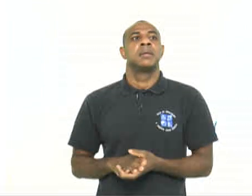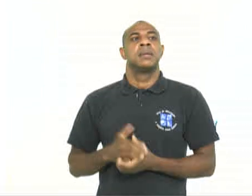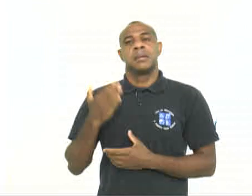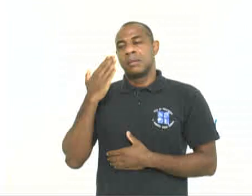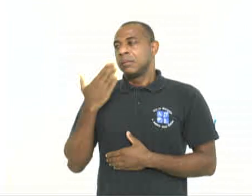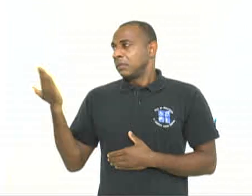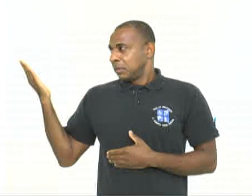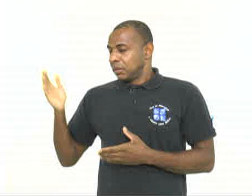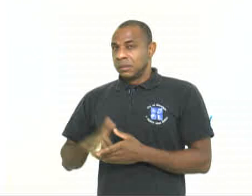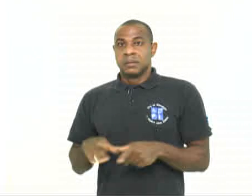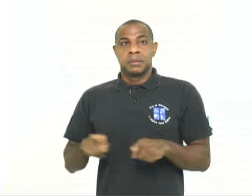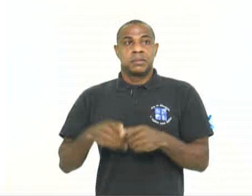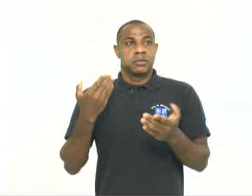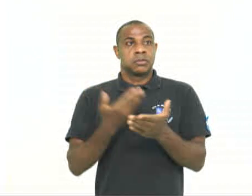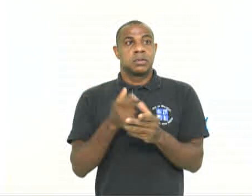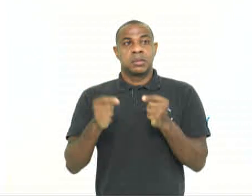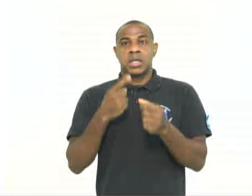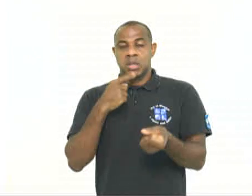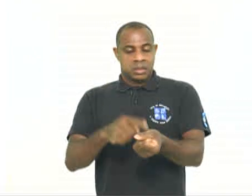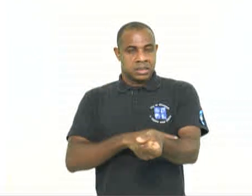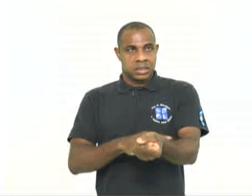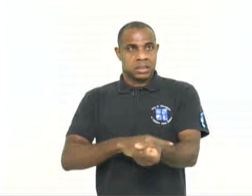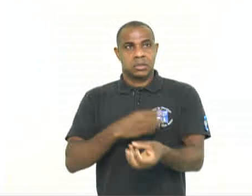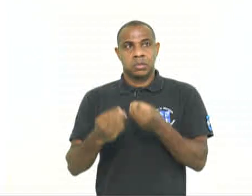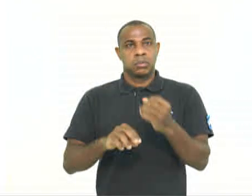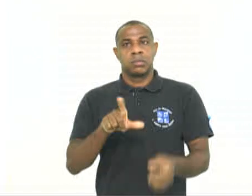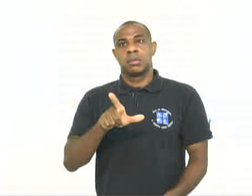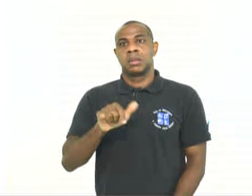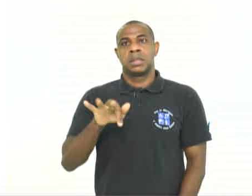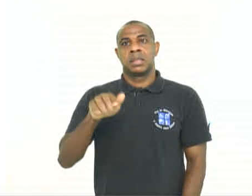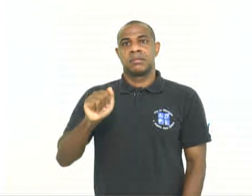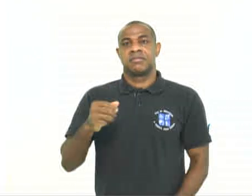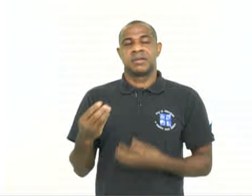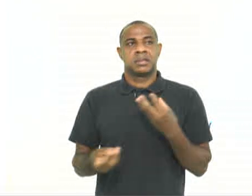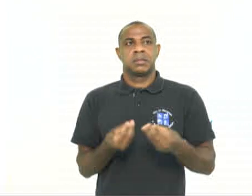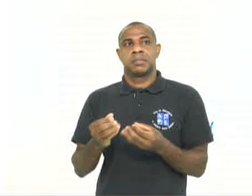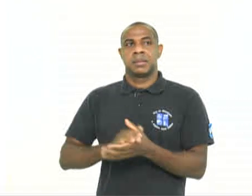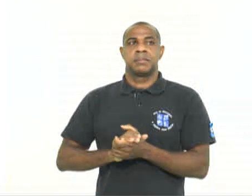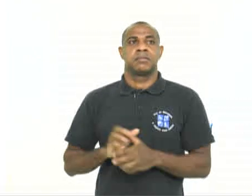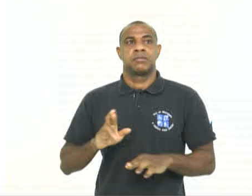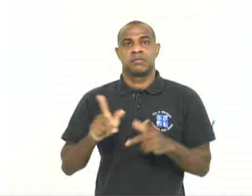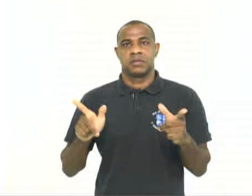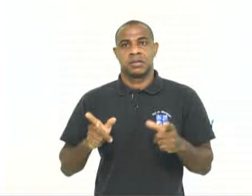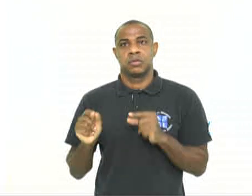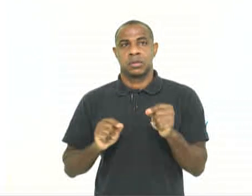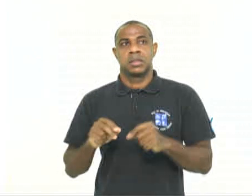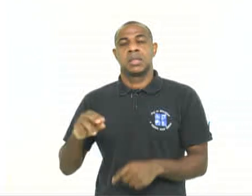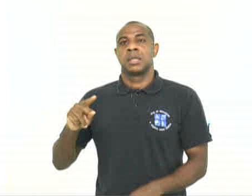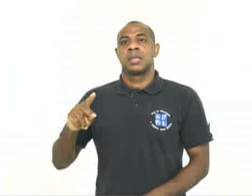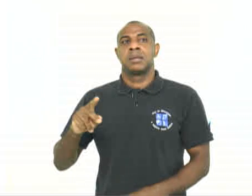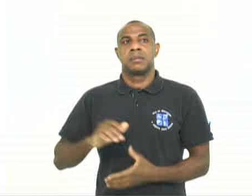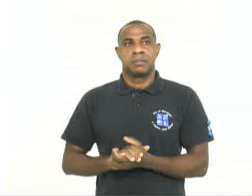pela defesa e as plaquetas pela coagulação sanguínea. E a linfa difere do plasma não apenas por possuir